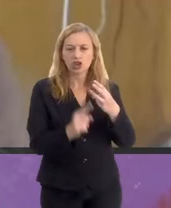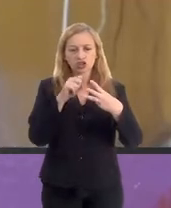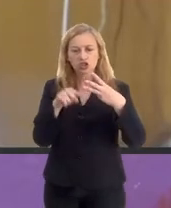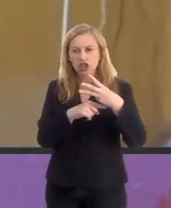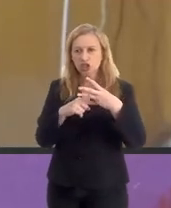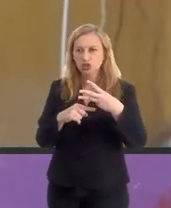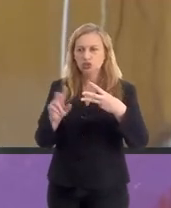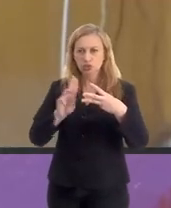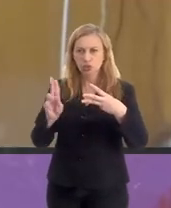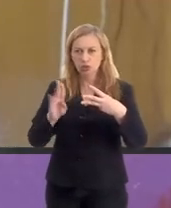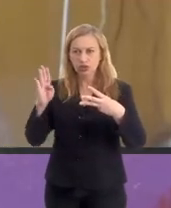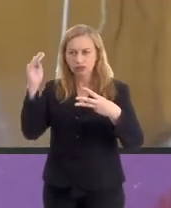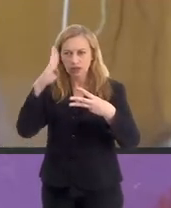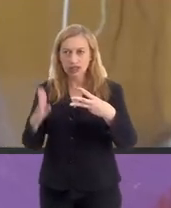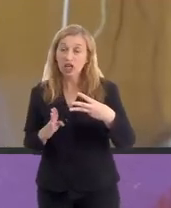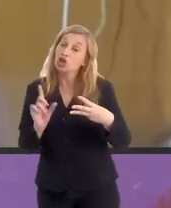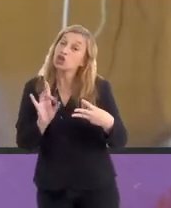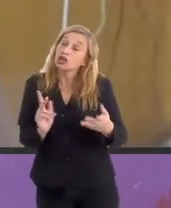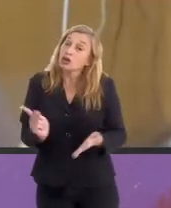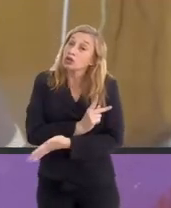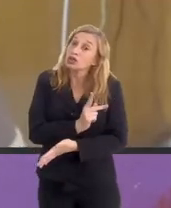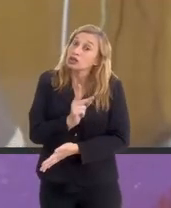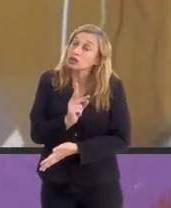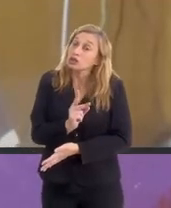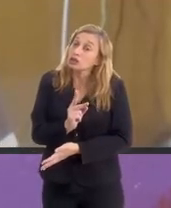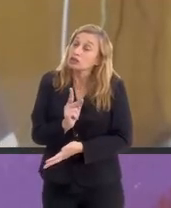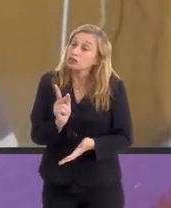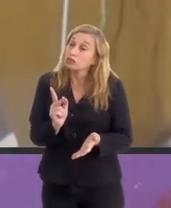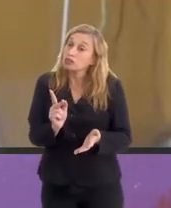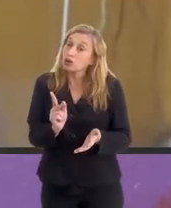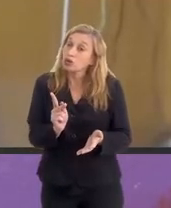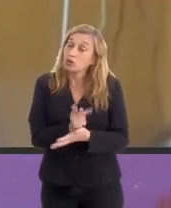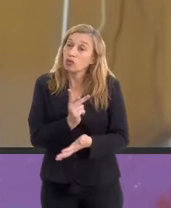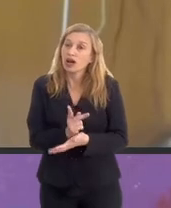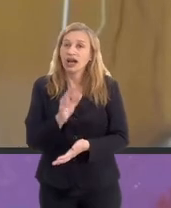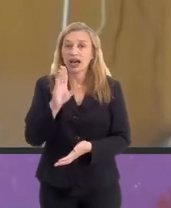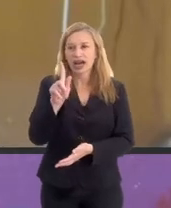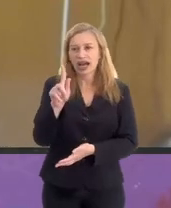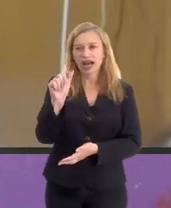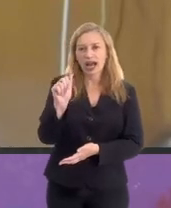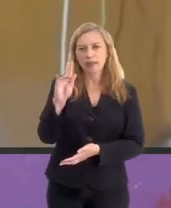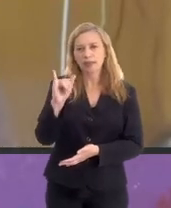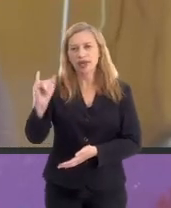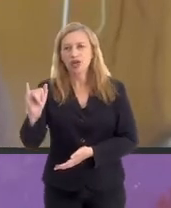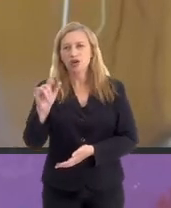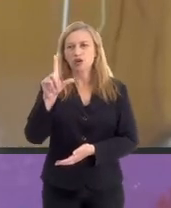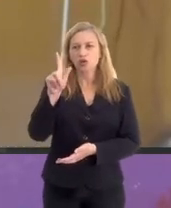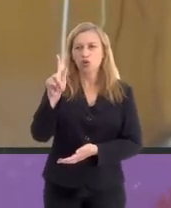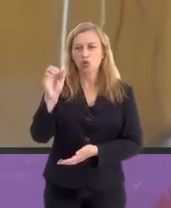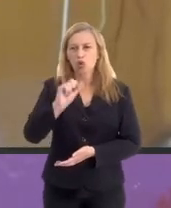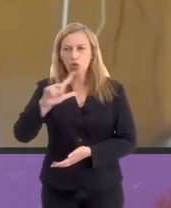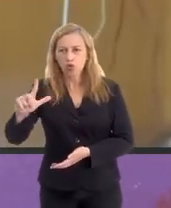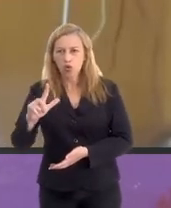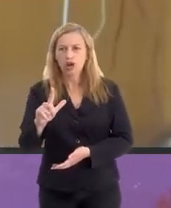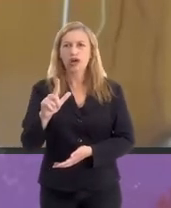pelo menos três nomes que aparecem certos na lista A não ser que aconteça algo muito fora me esperado o gabigol o Everton